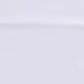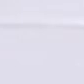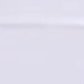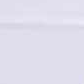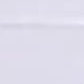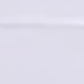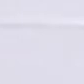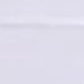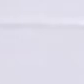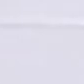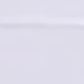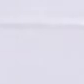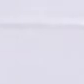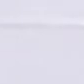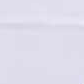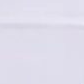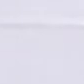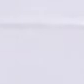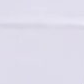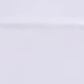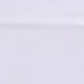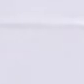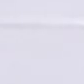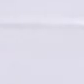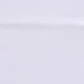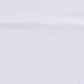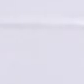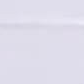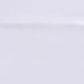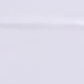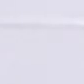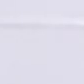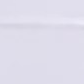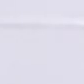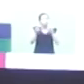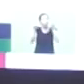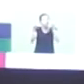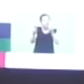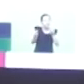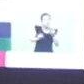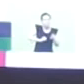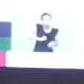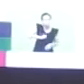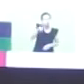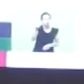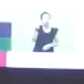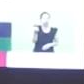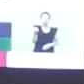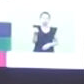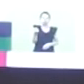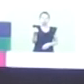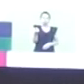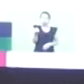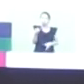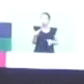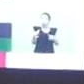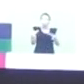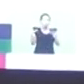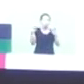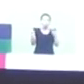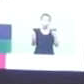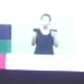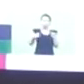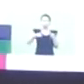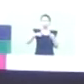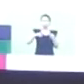O corte de recursos federais de quase 40 milhões de reais que seriam destinados a obras em duas rodovias